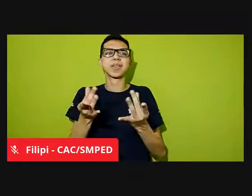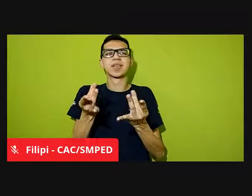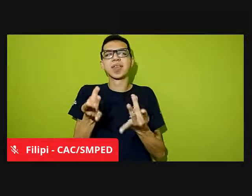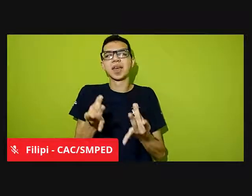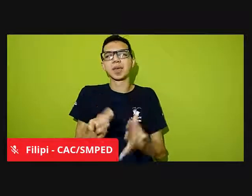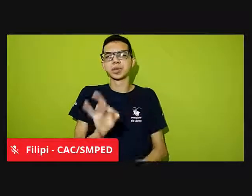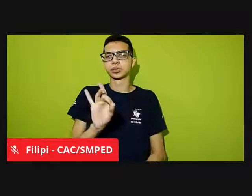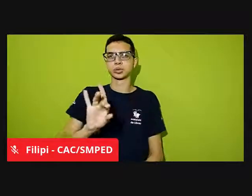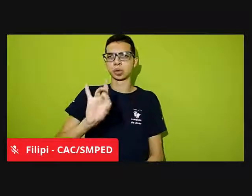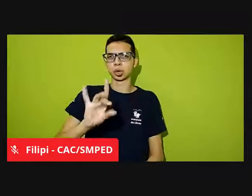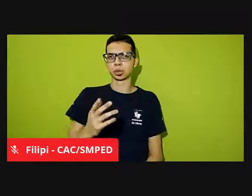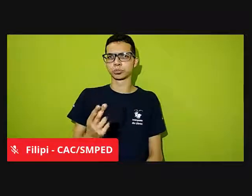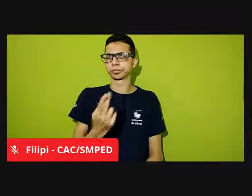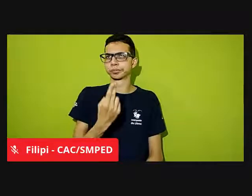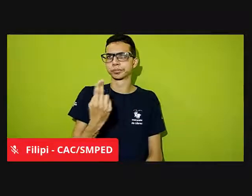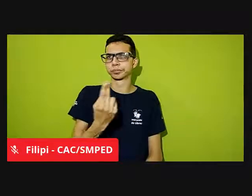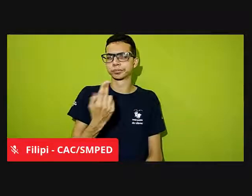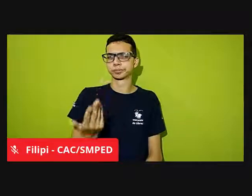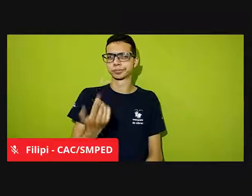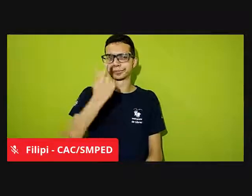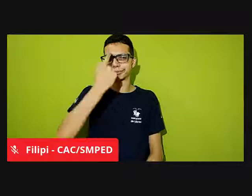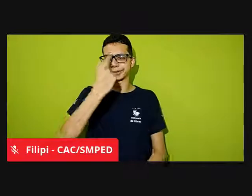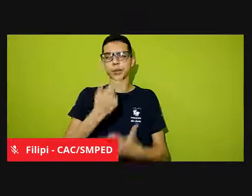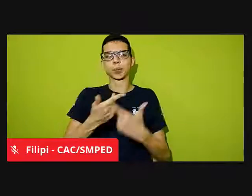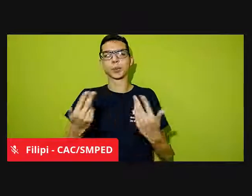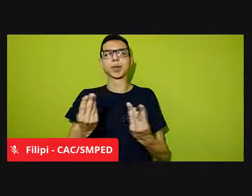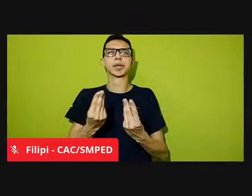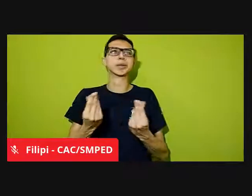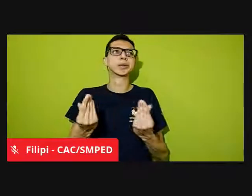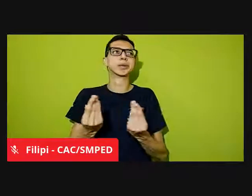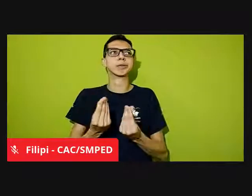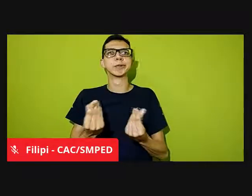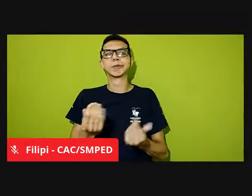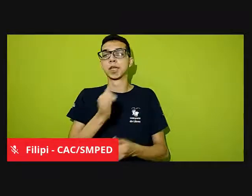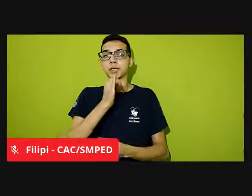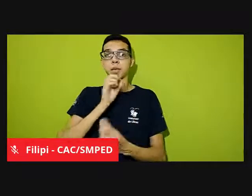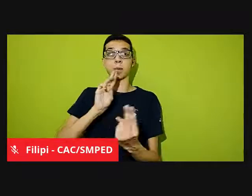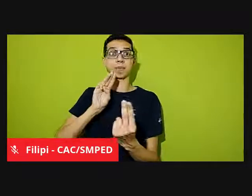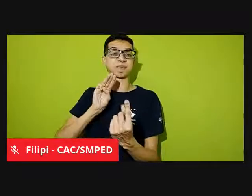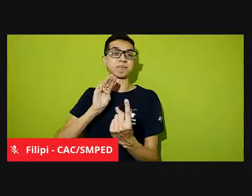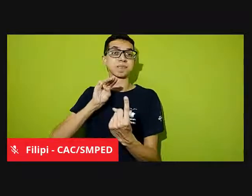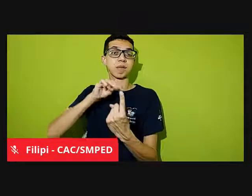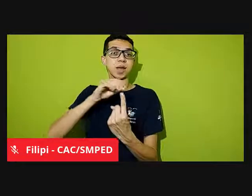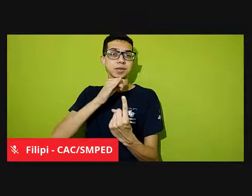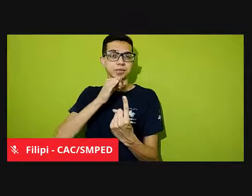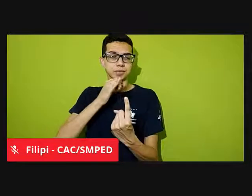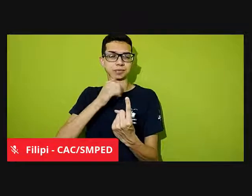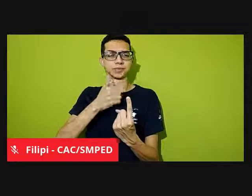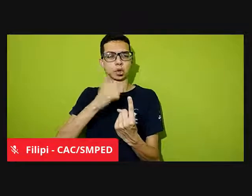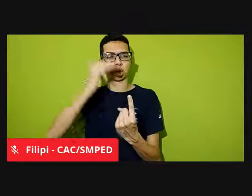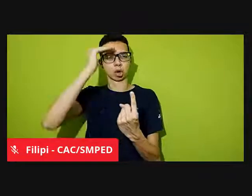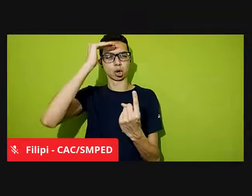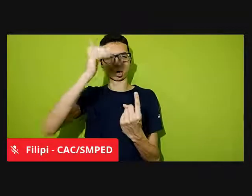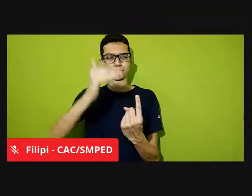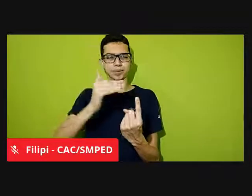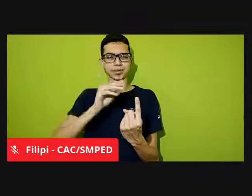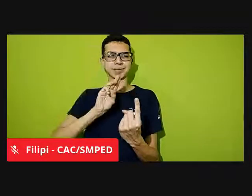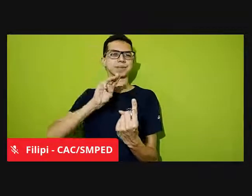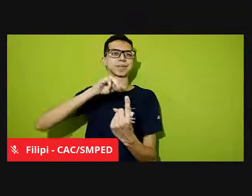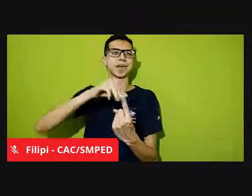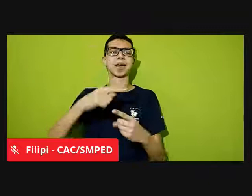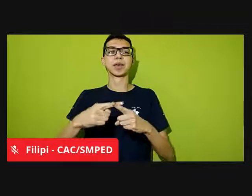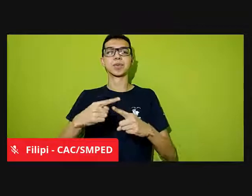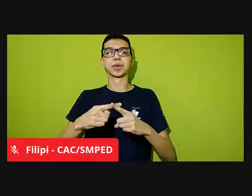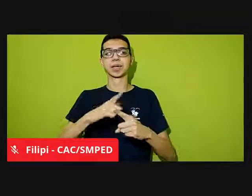como uma coisa assim, vamos cumprir uma meta ali, porque os editais, né, de leis de incentivo à cultura e outros